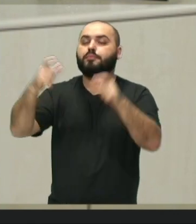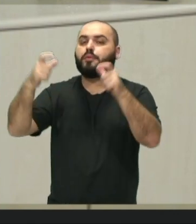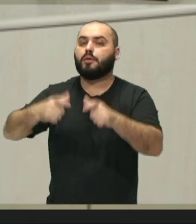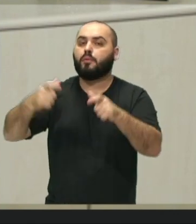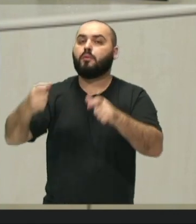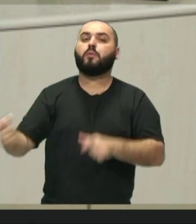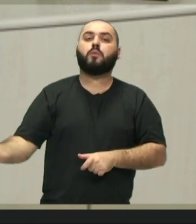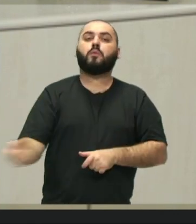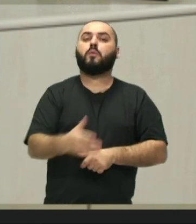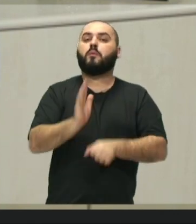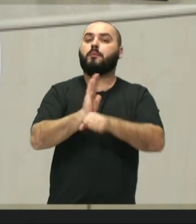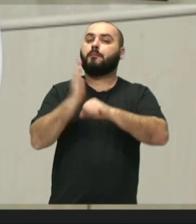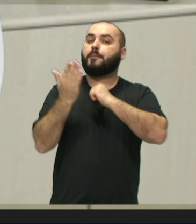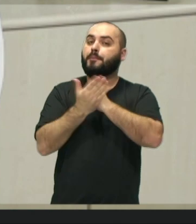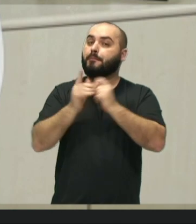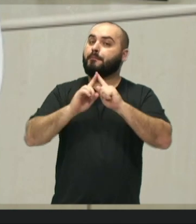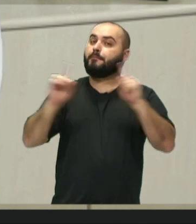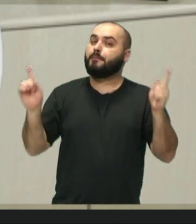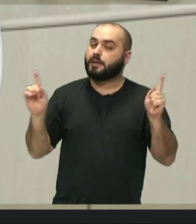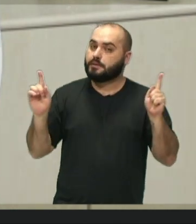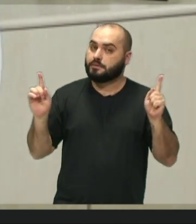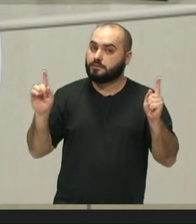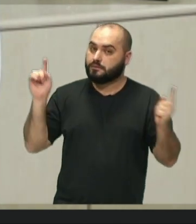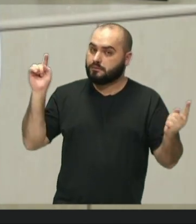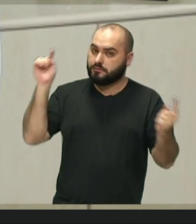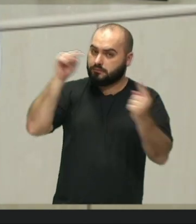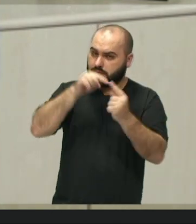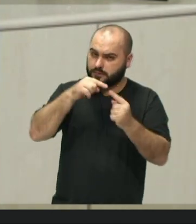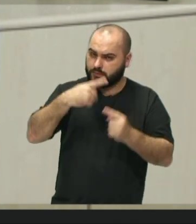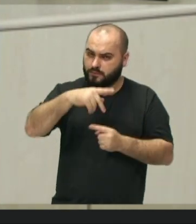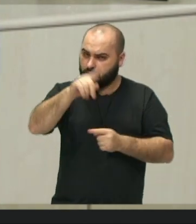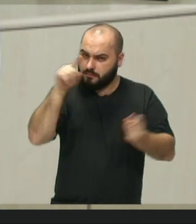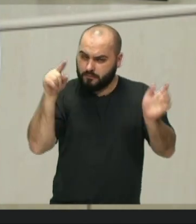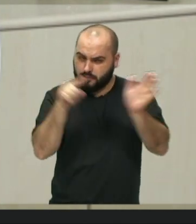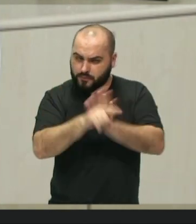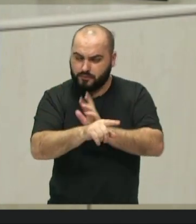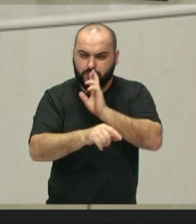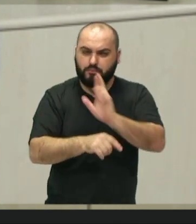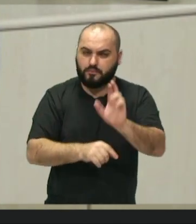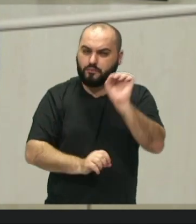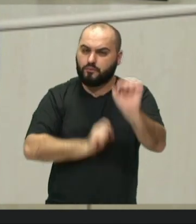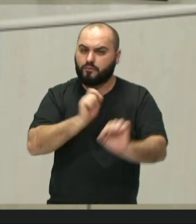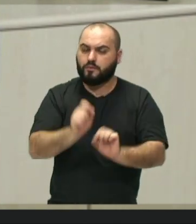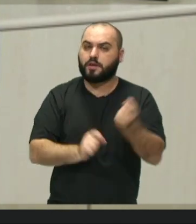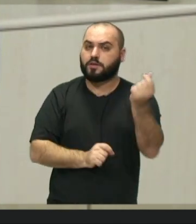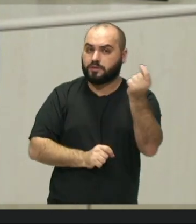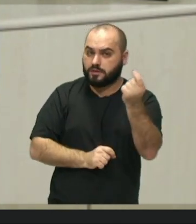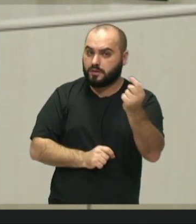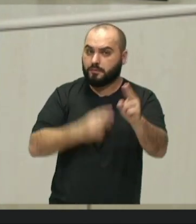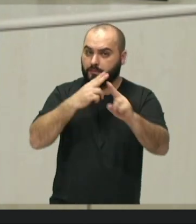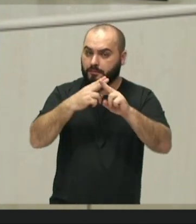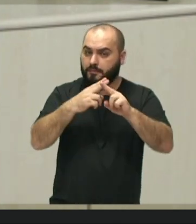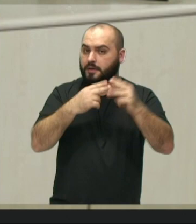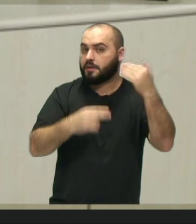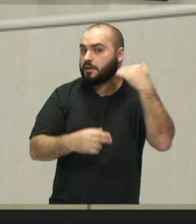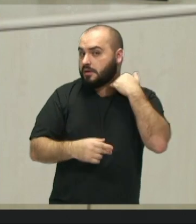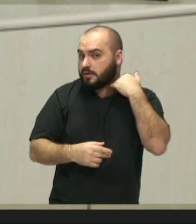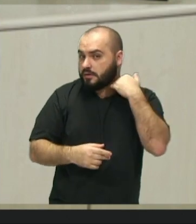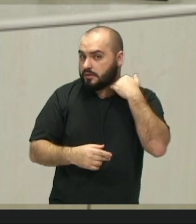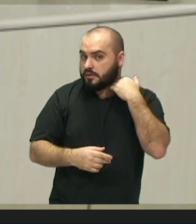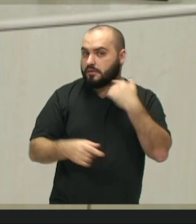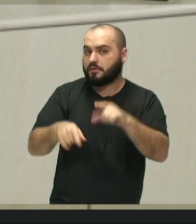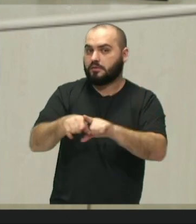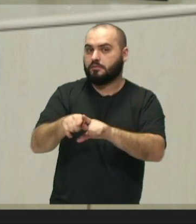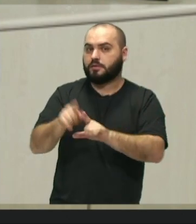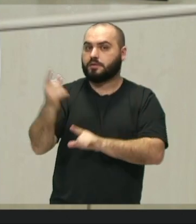bairros, mas respondendo, então, mais objetivamente a tua pergunta, são com recursos da Caixa Econômica Federal, financiados através do